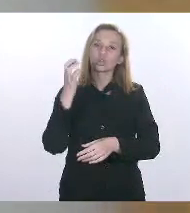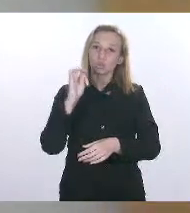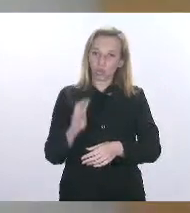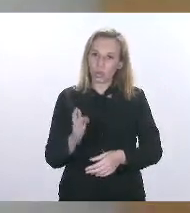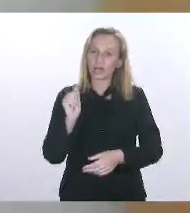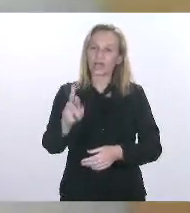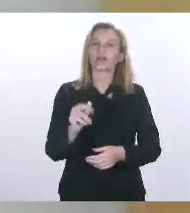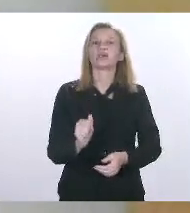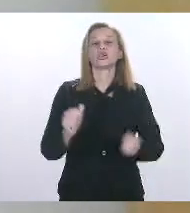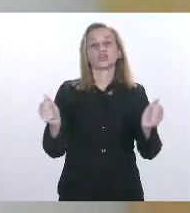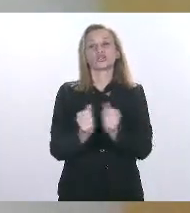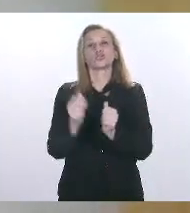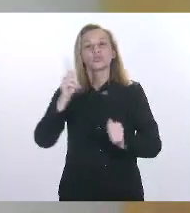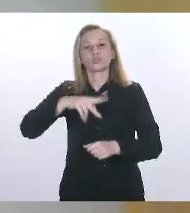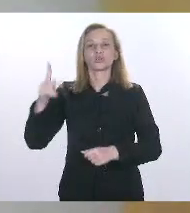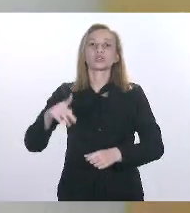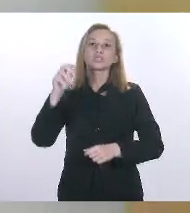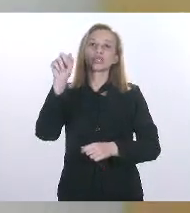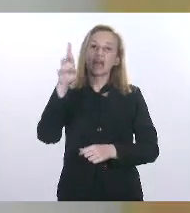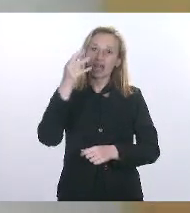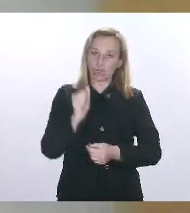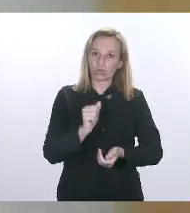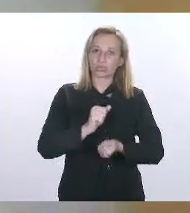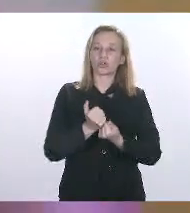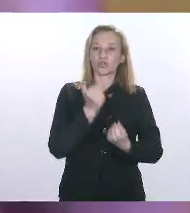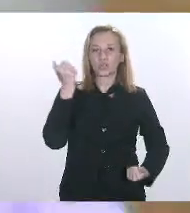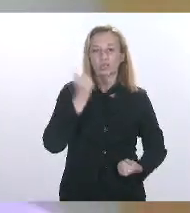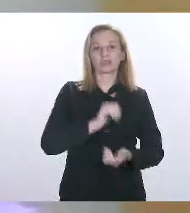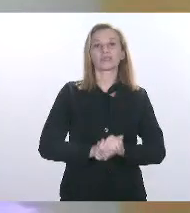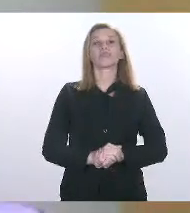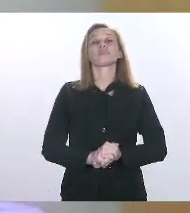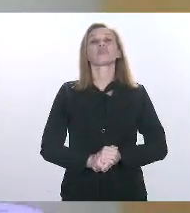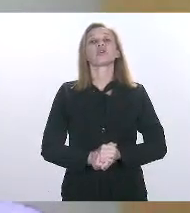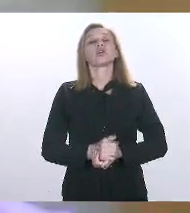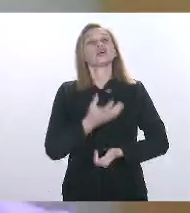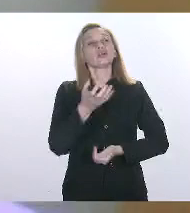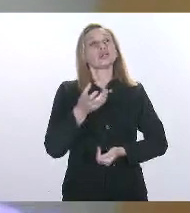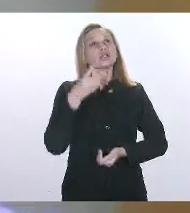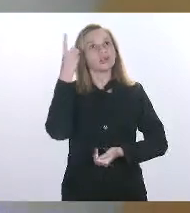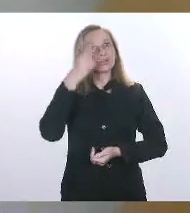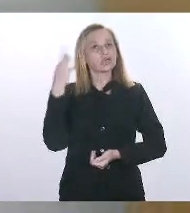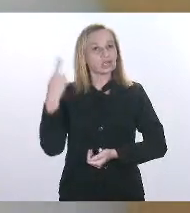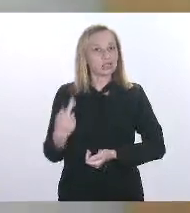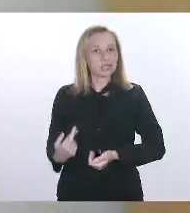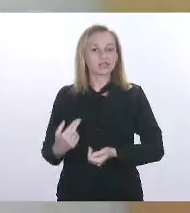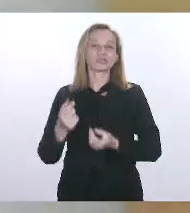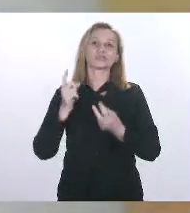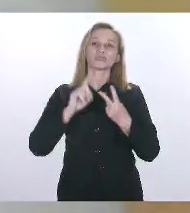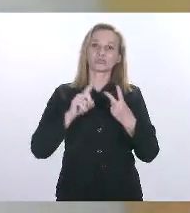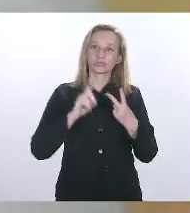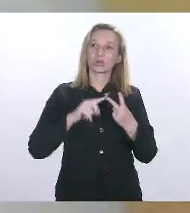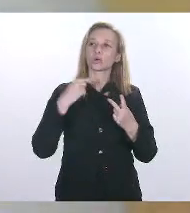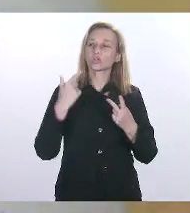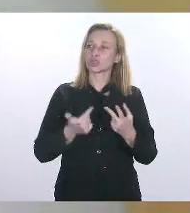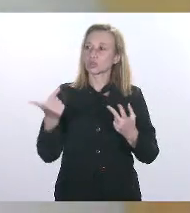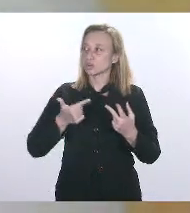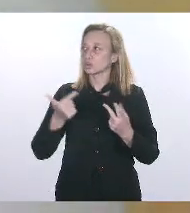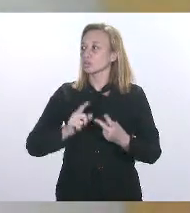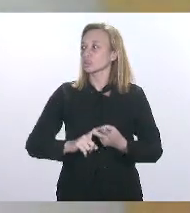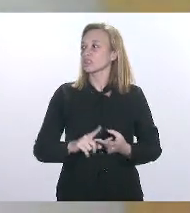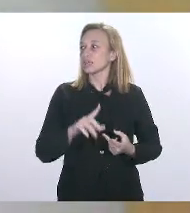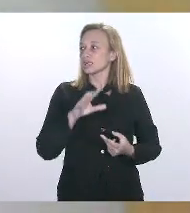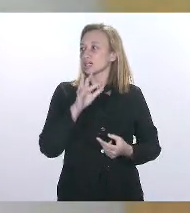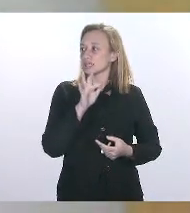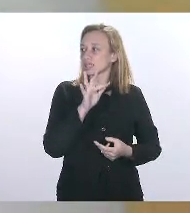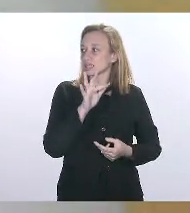UESO, ao lado do professor Dário, seu vice-reitor eleito. E queria, deputada Renata, fazer a segunda nota, que é referente ao